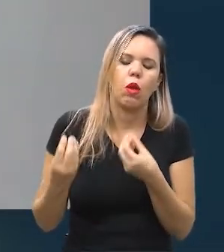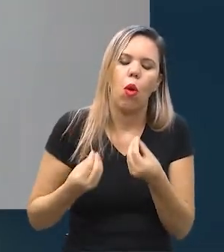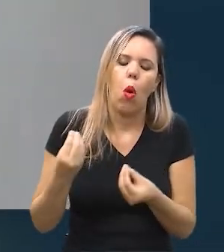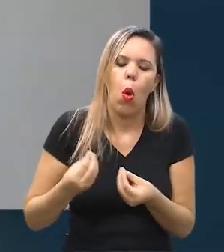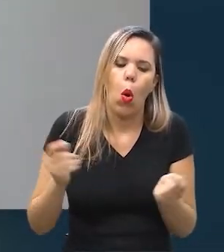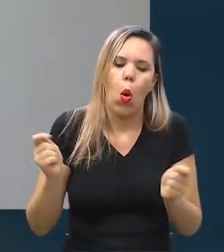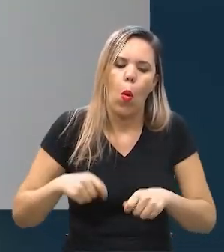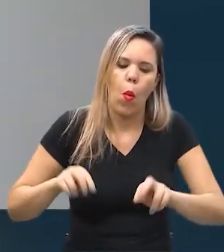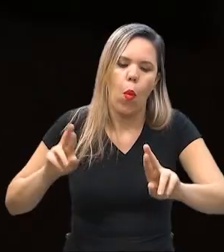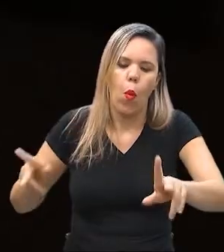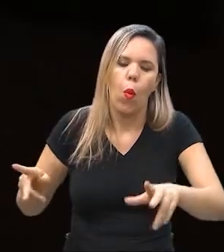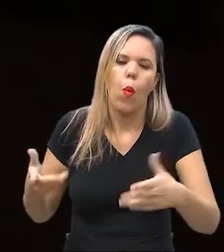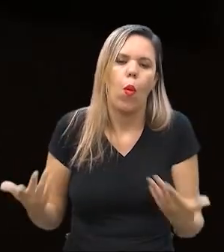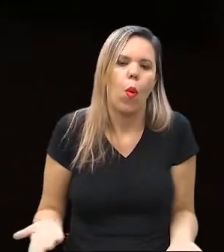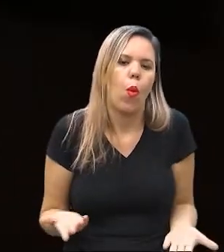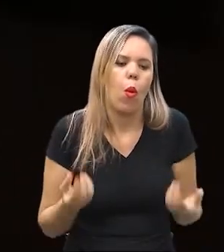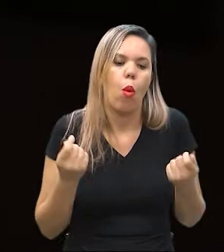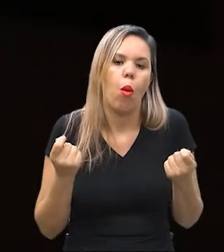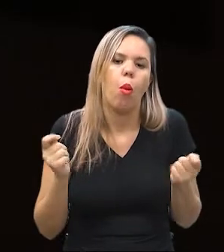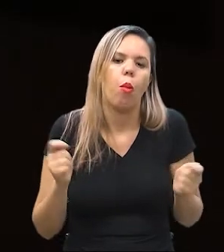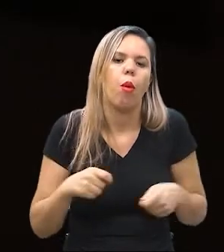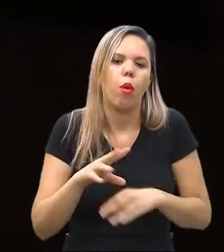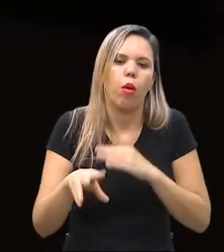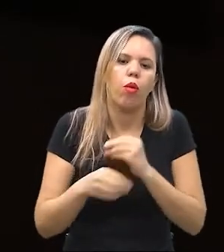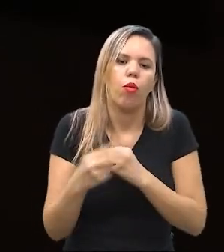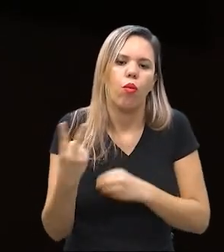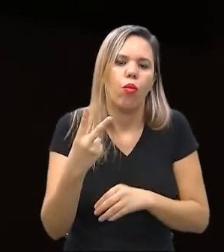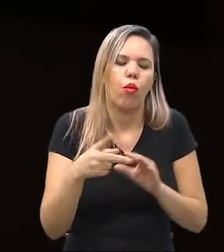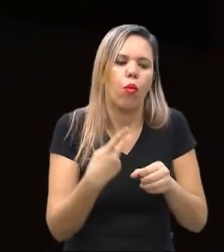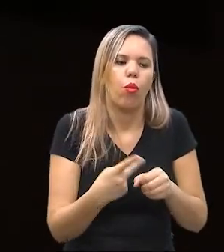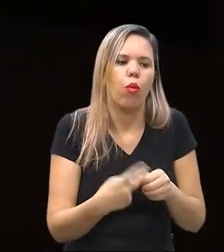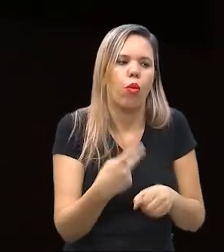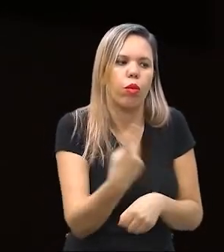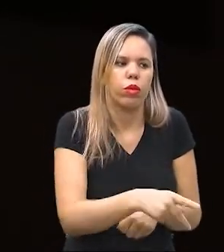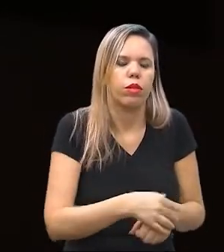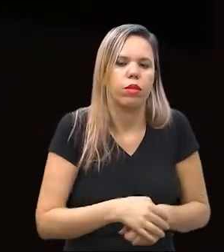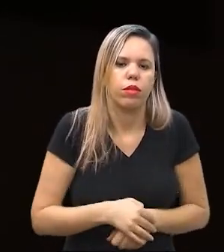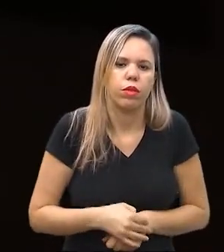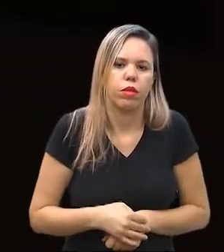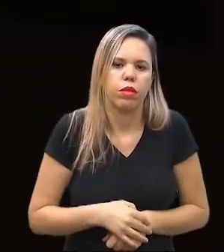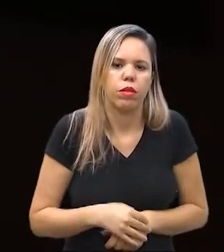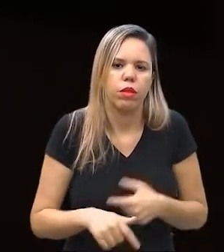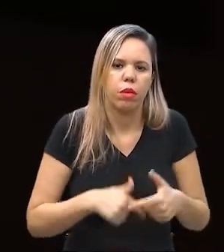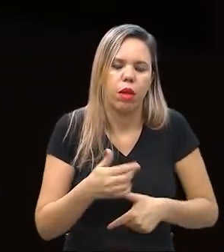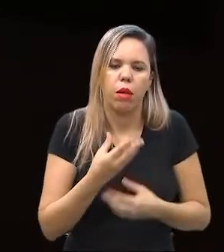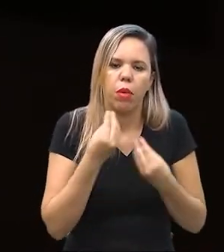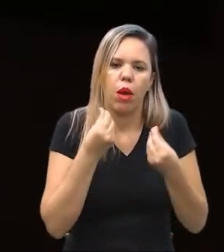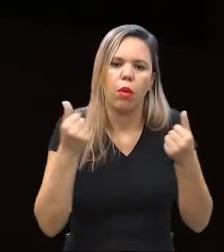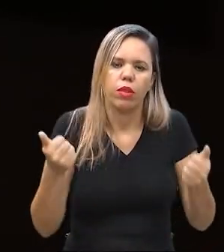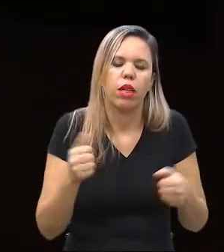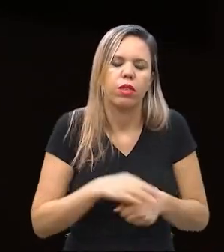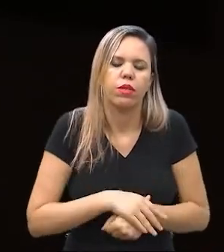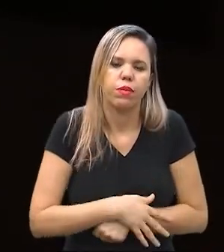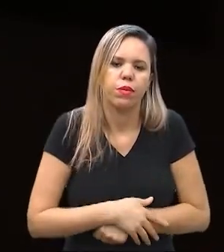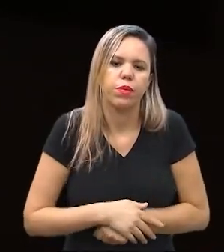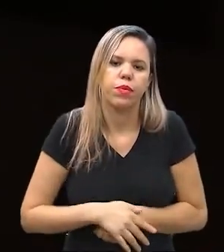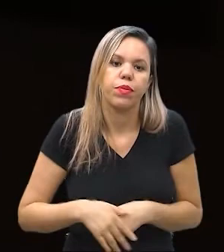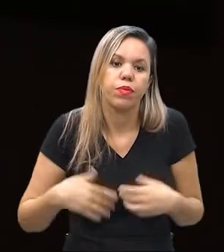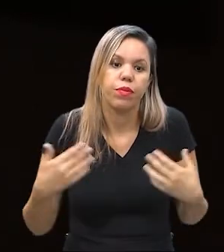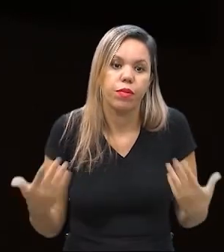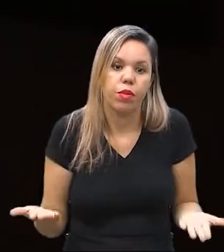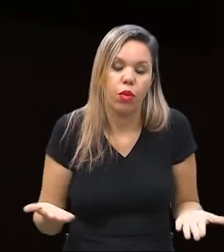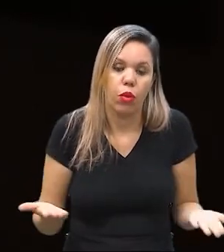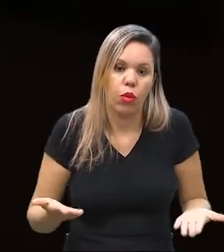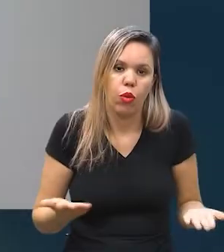que ele poderia se diferenciar, né? Como é que ele poderia agregar valor ao produto dele, como é que ele poderia trabalhar melhor a qualidade e tudo mais.